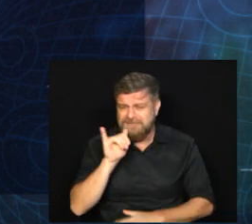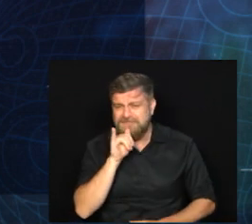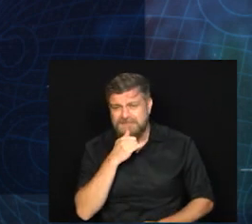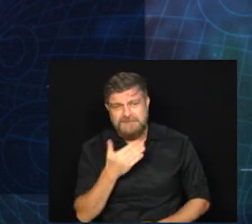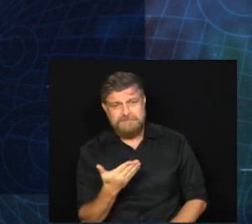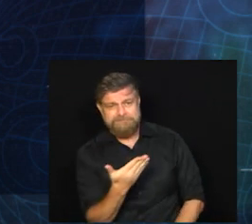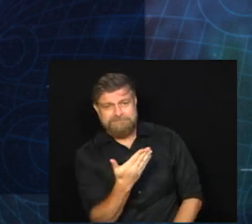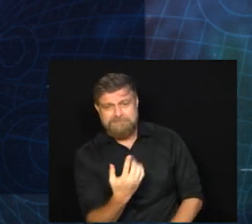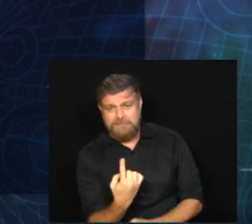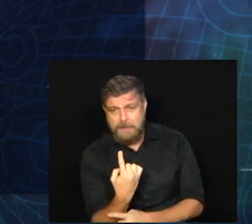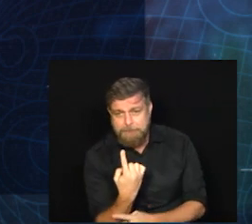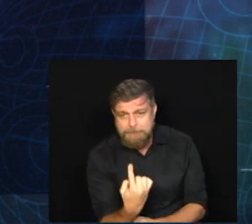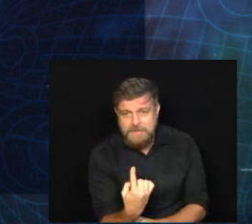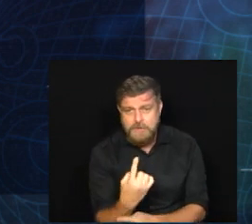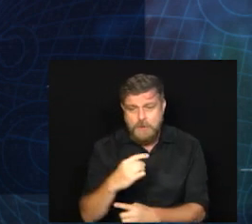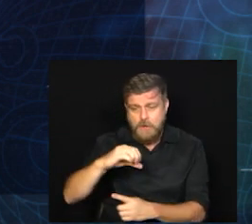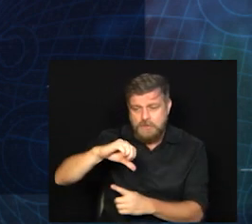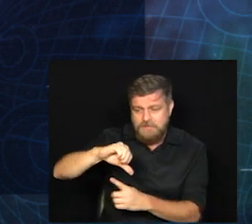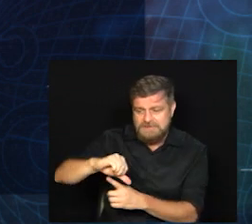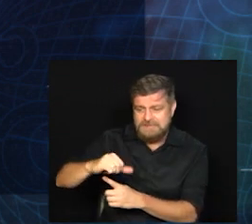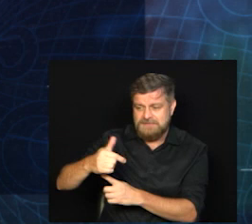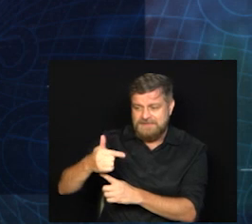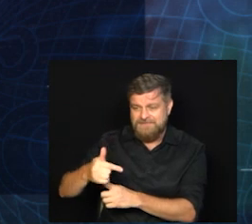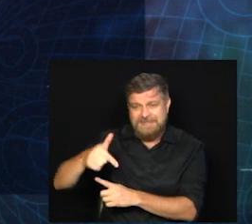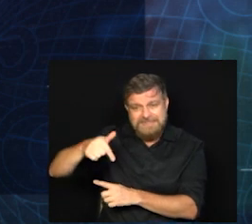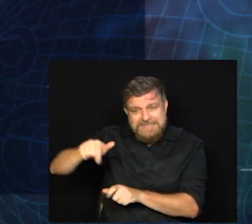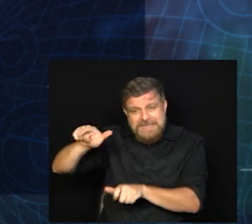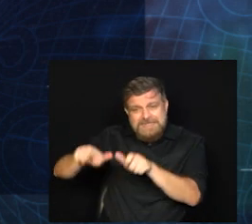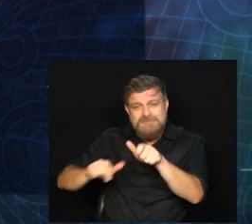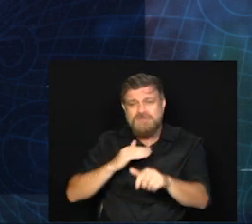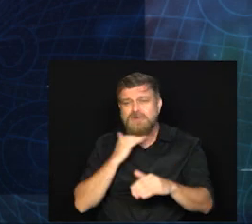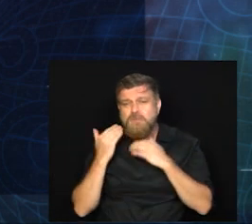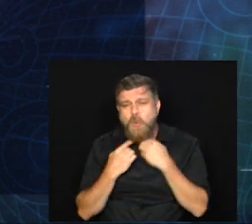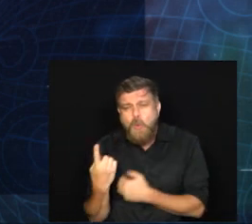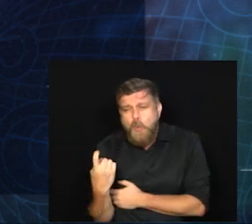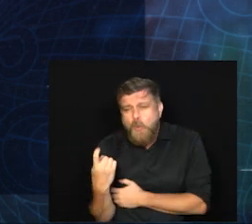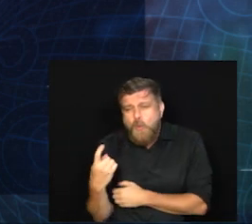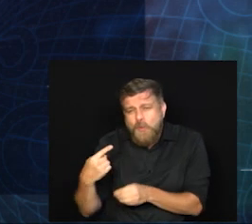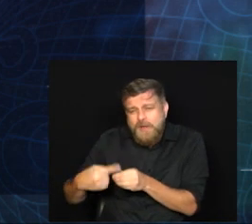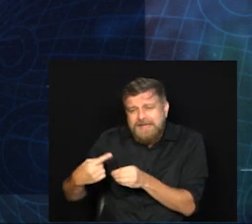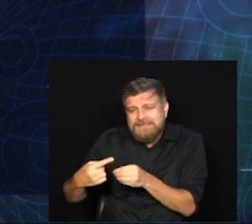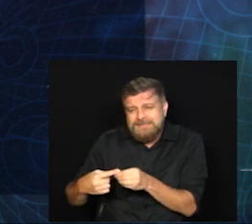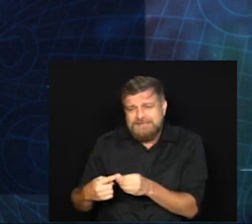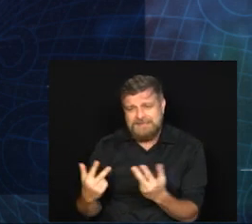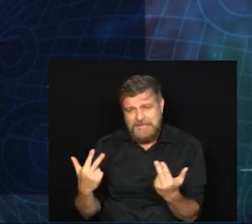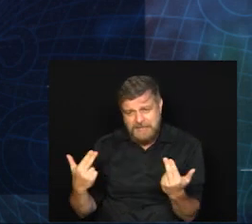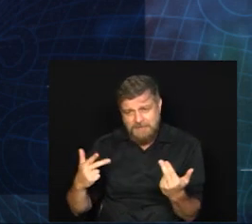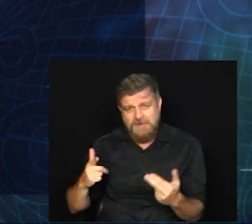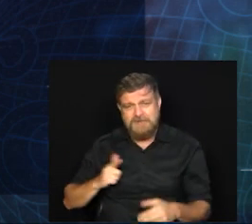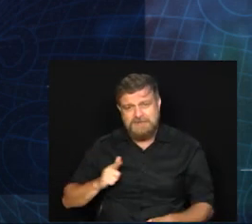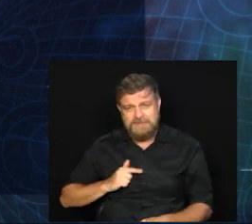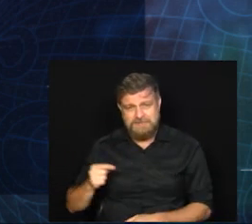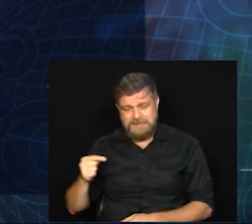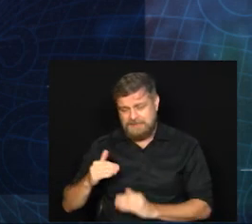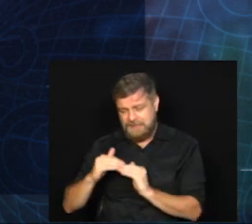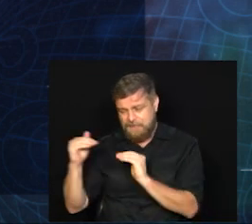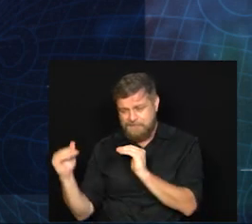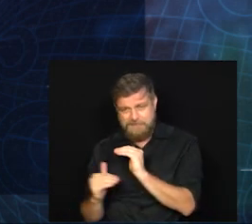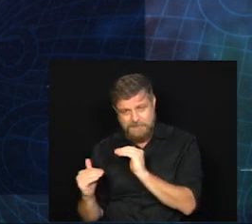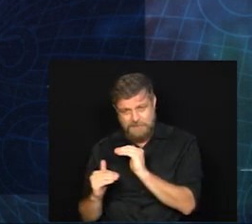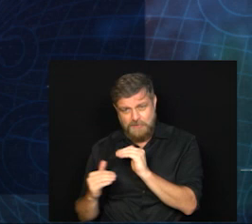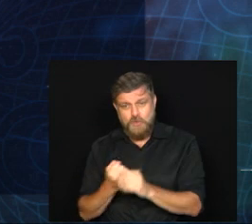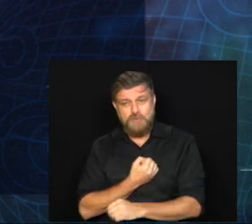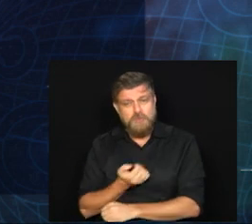com 1.927 óbitos e as únicas cidades que, assim como nos casos também nos óbitos, que têm um menor